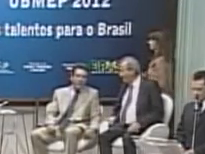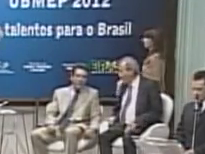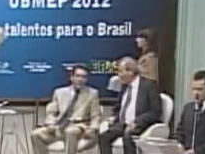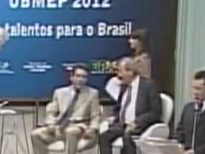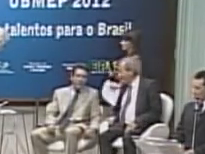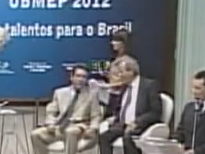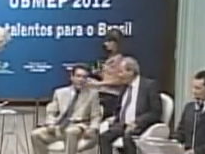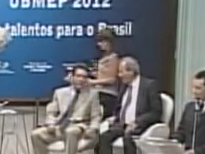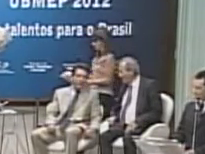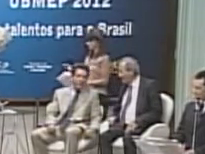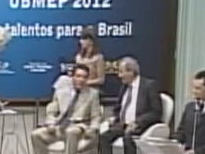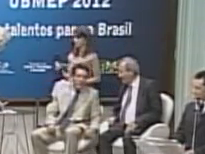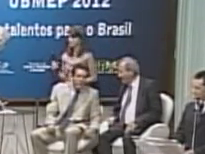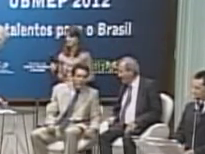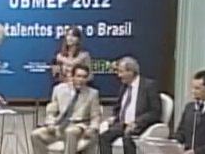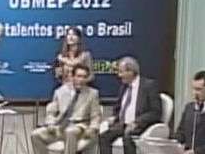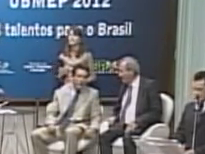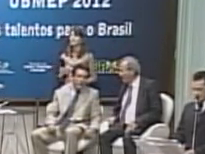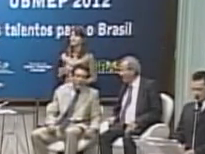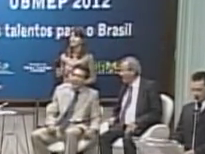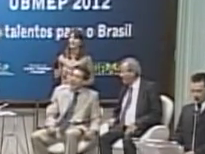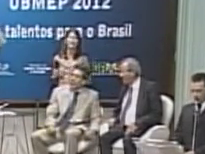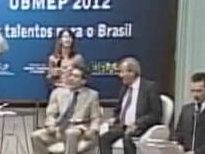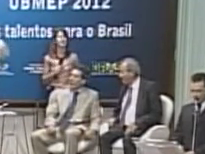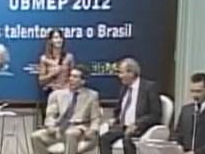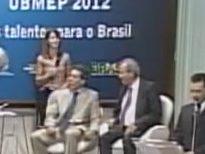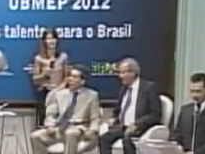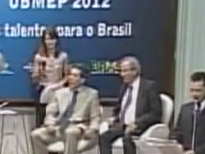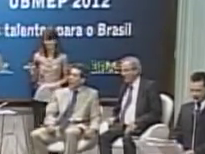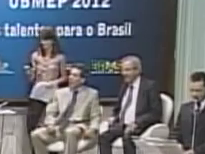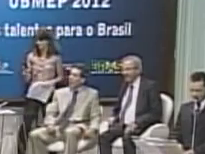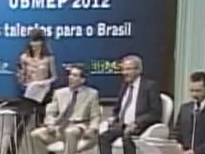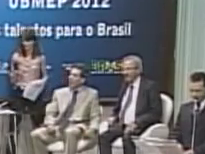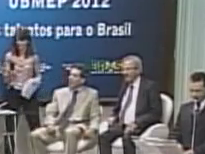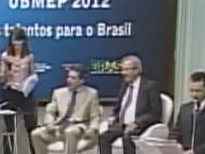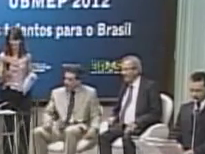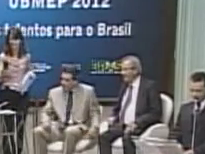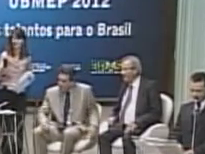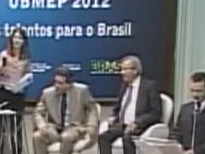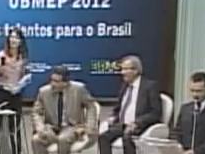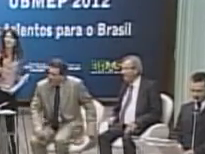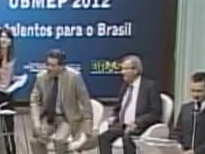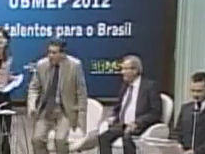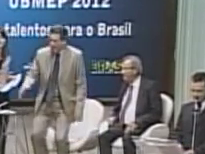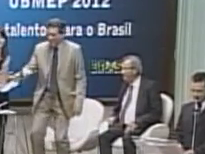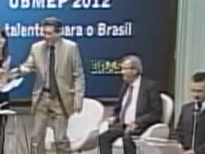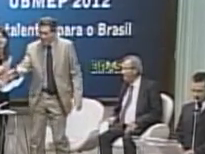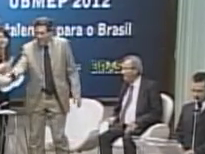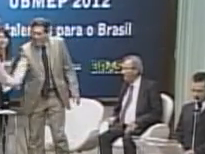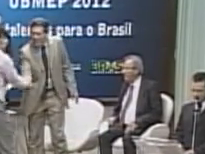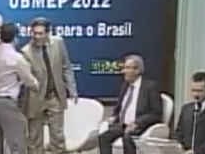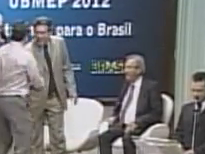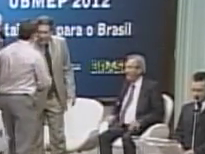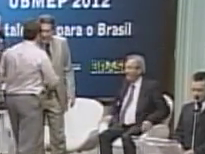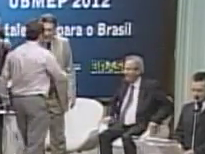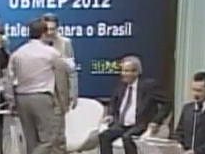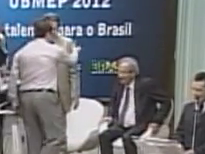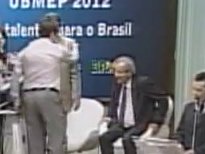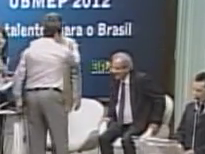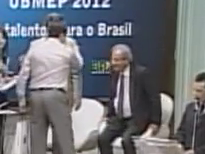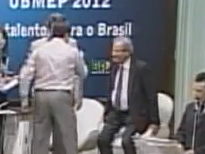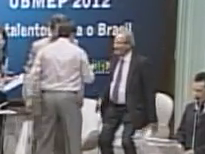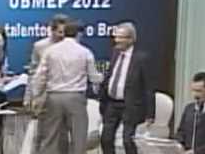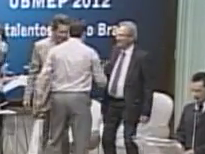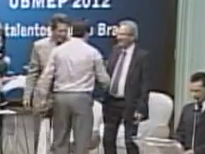da importância que é e do prazer que ele teve em poder preparar